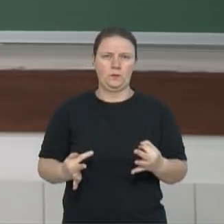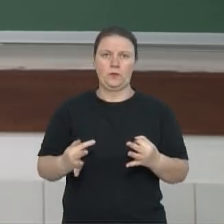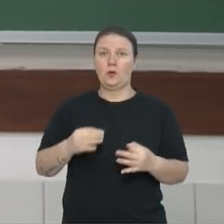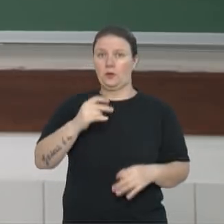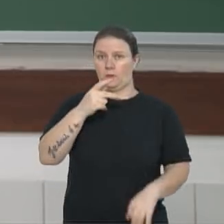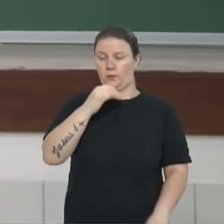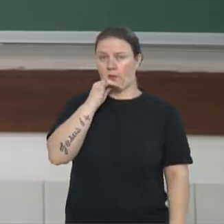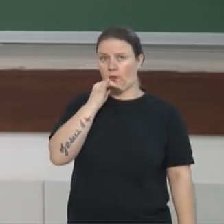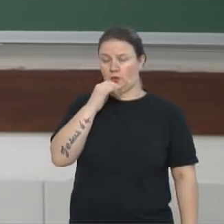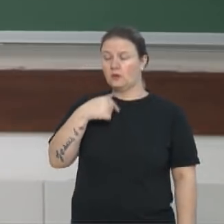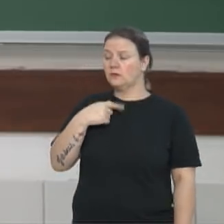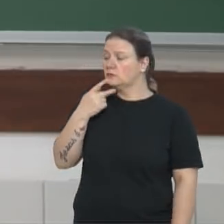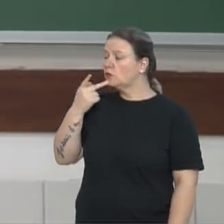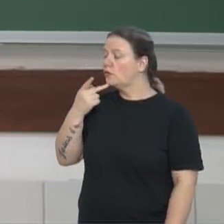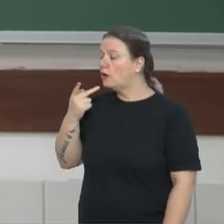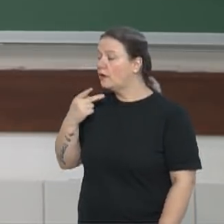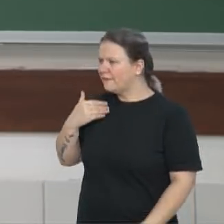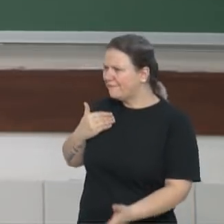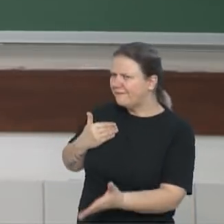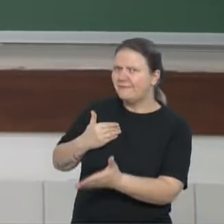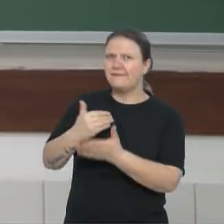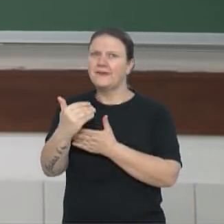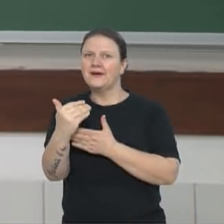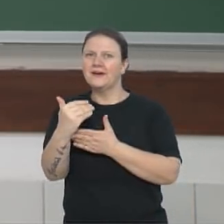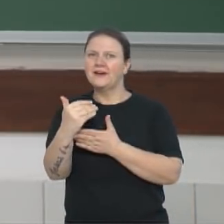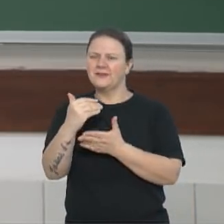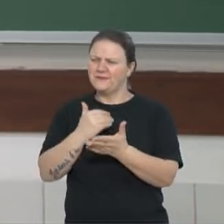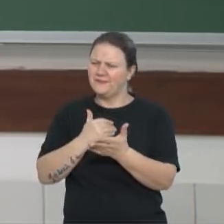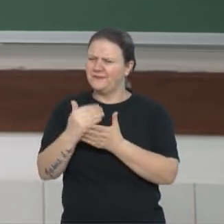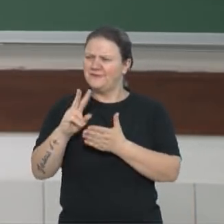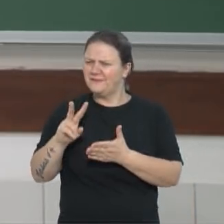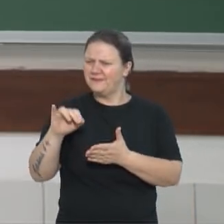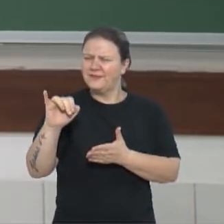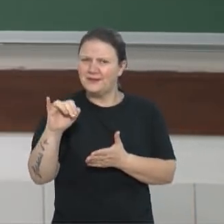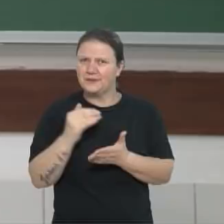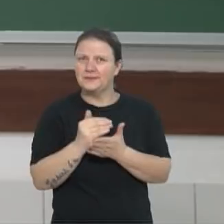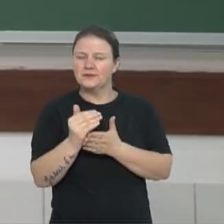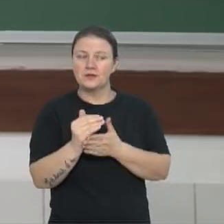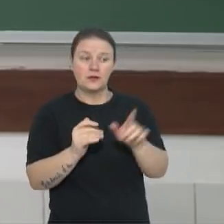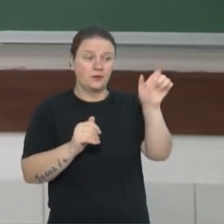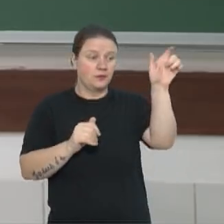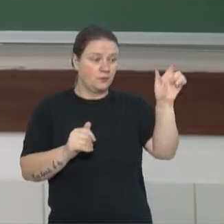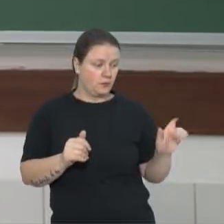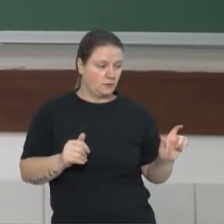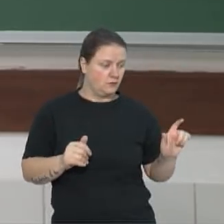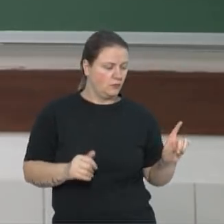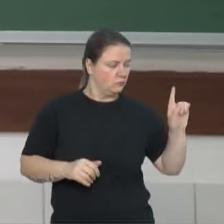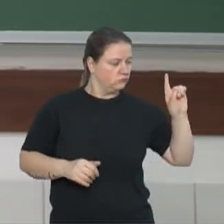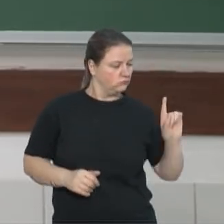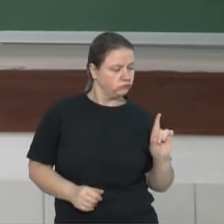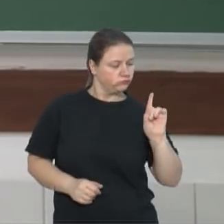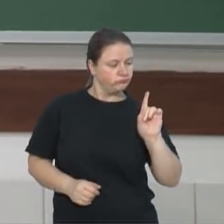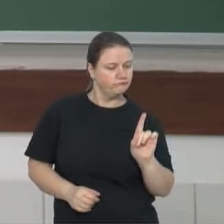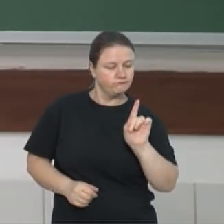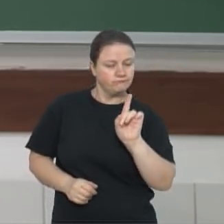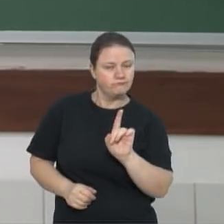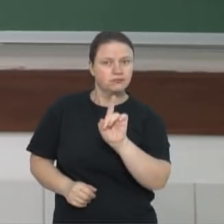assim, vai começar a peça agora. Aí o personagem vai entrar em